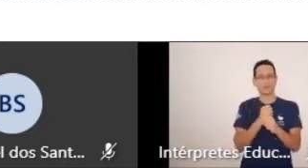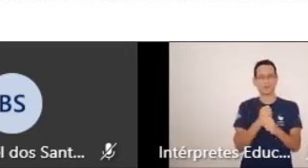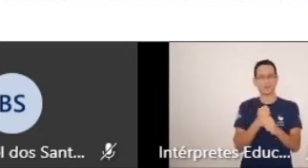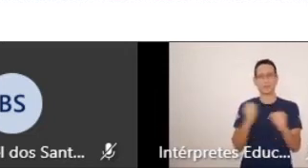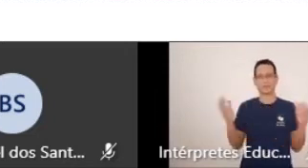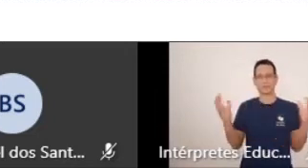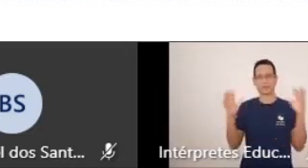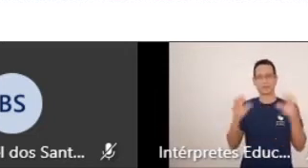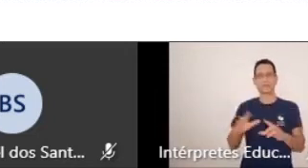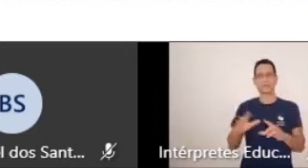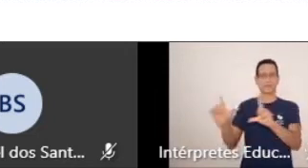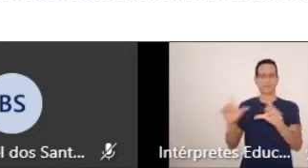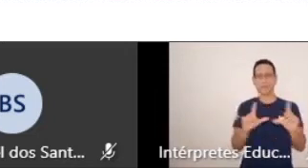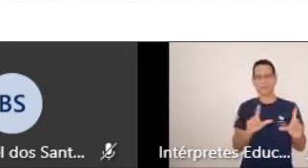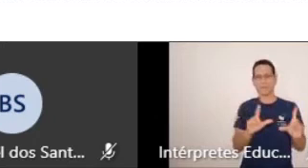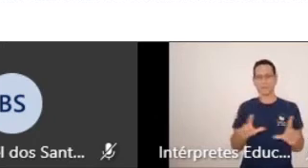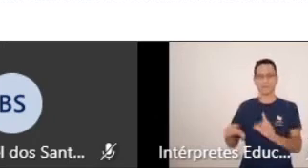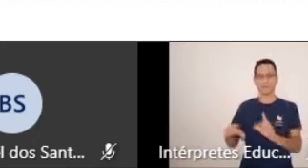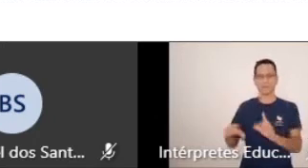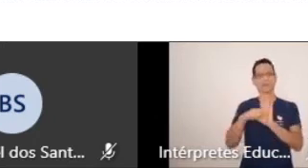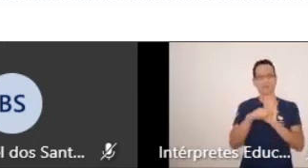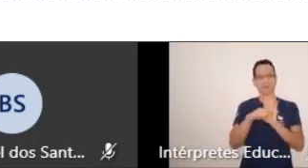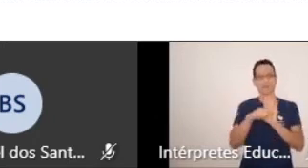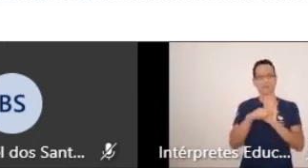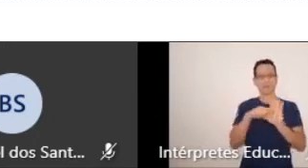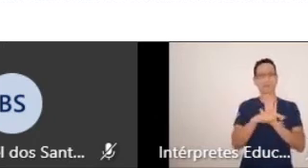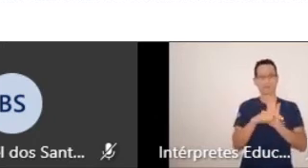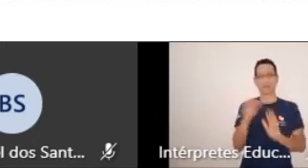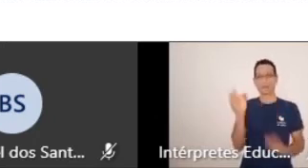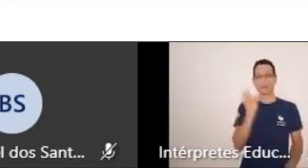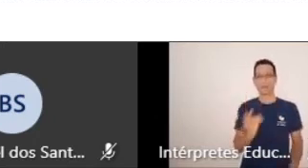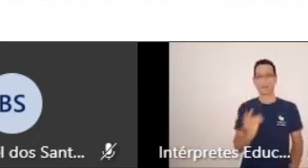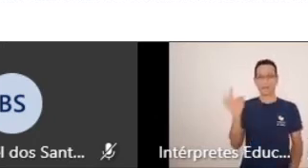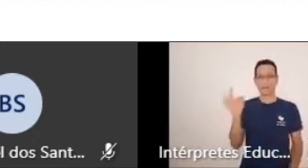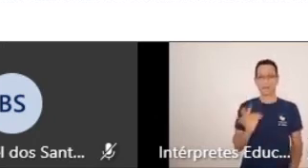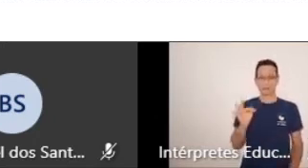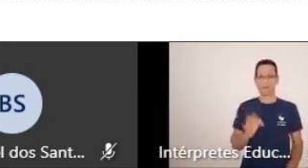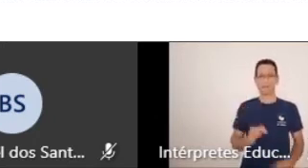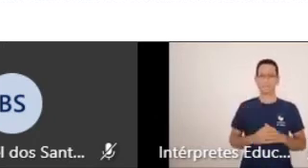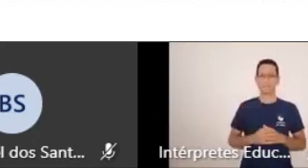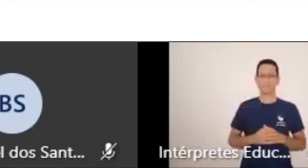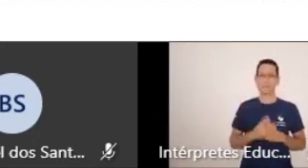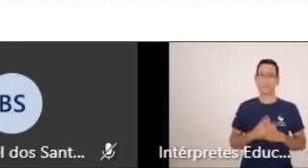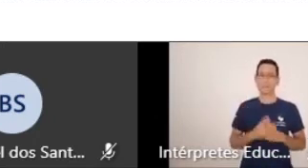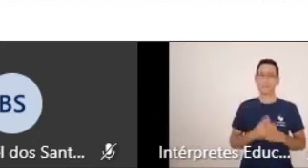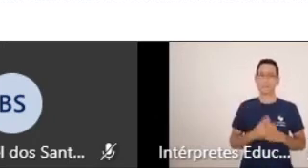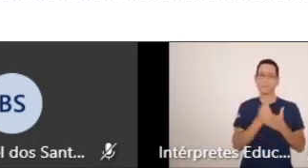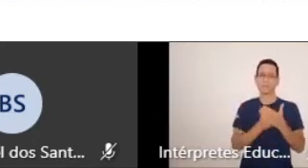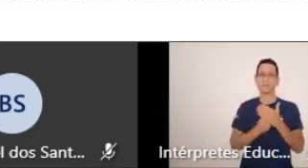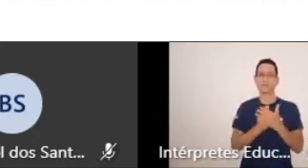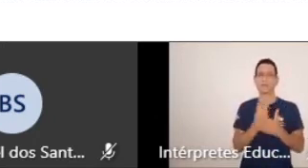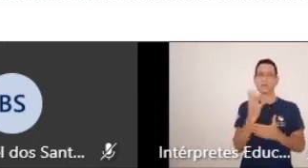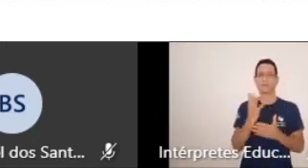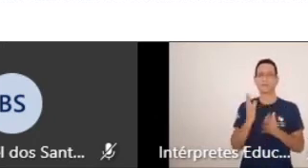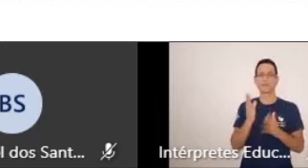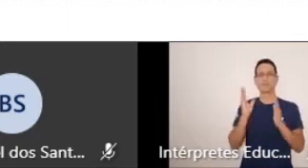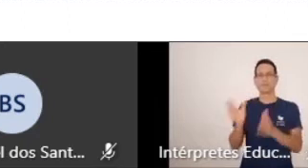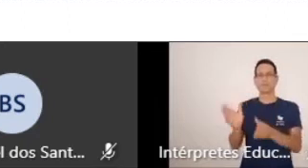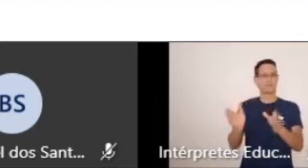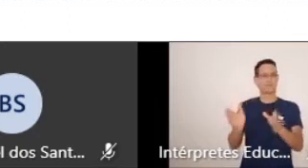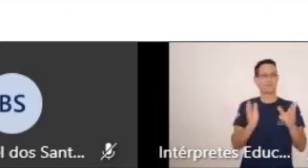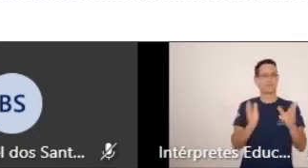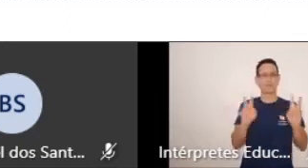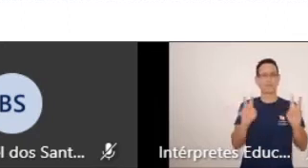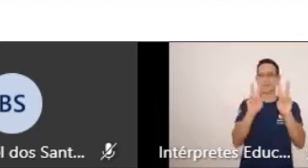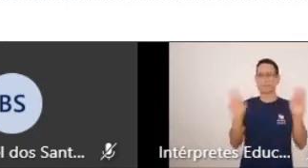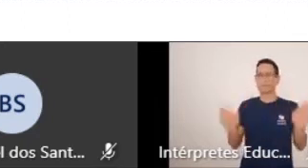eventos, muita pesquisa acadêmica, e parece muitas vezes que é um tema esgotado. Mas,